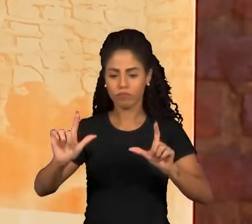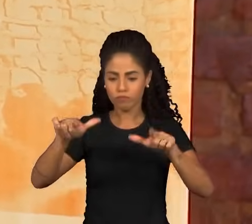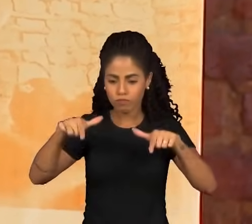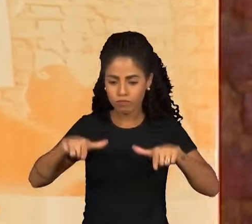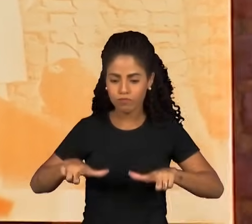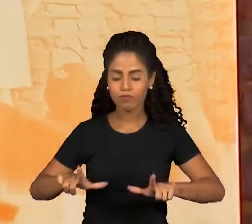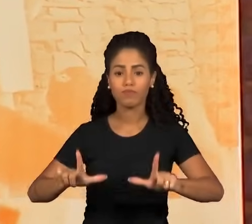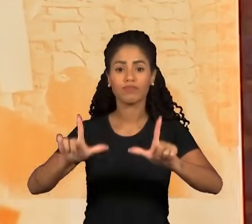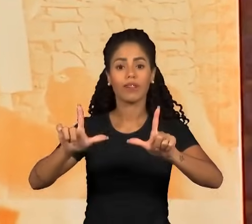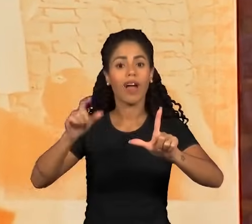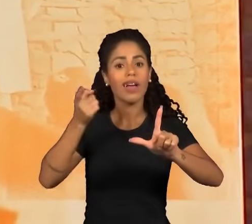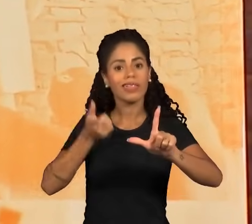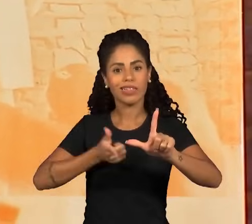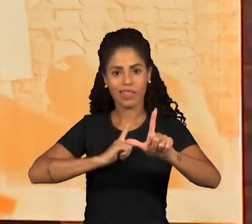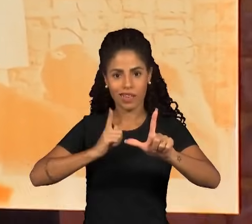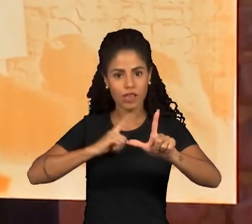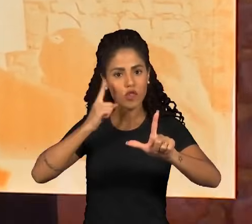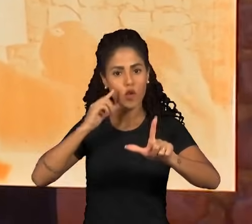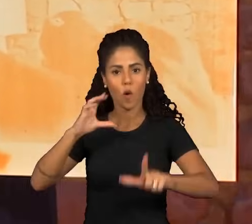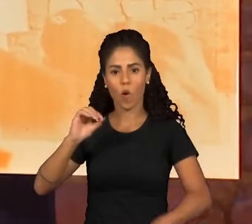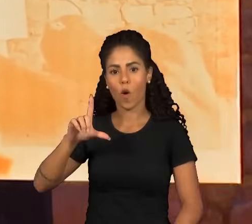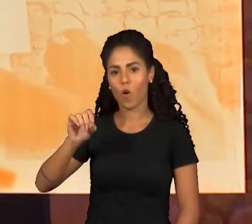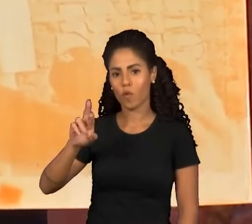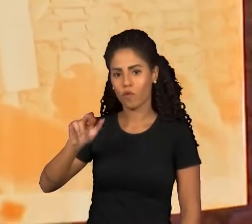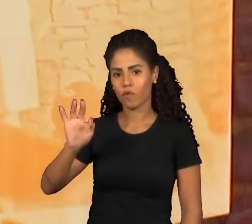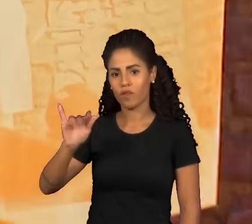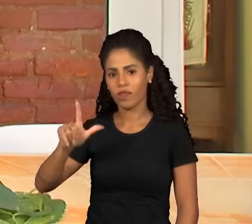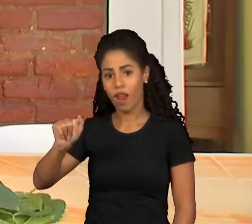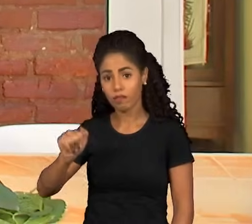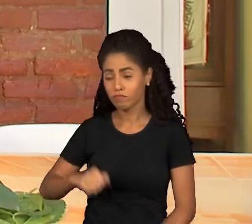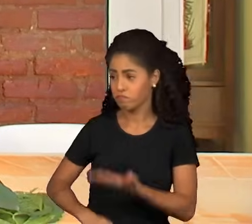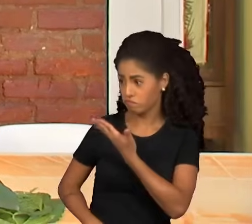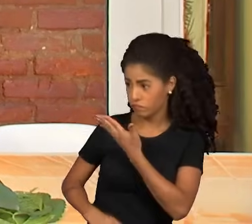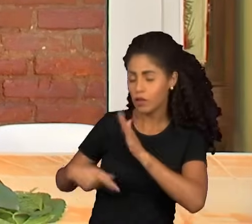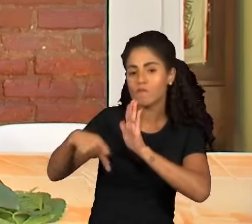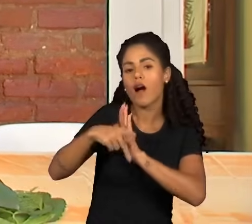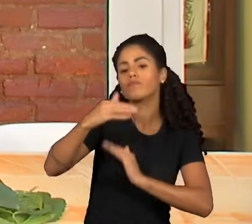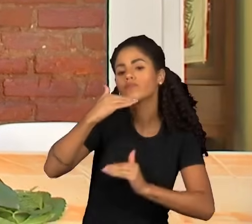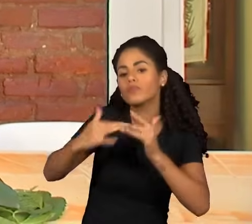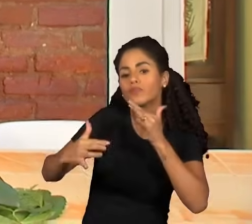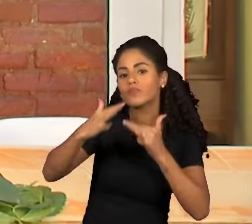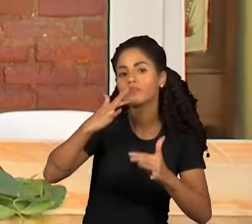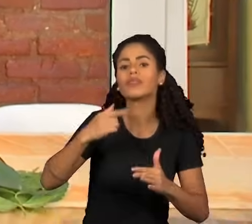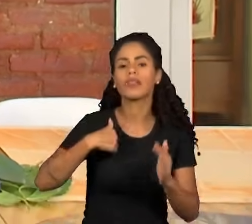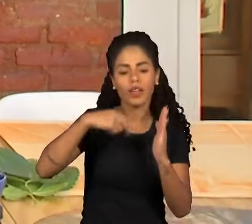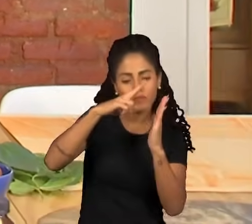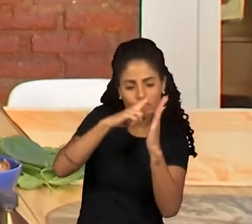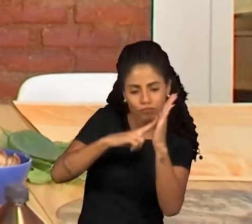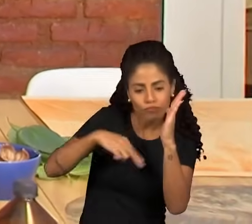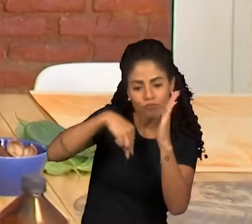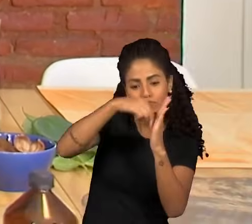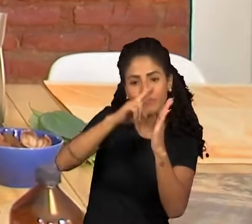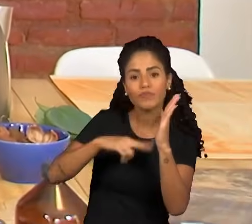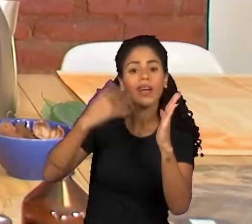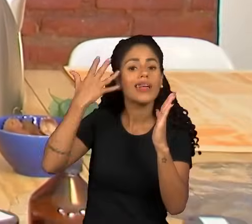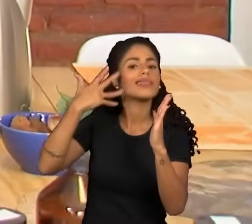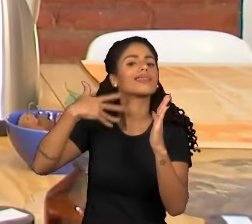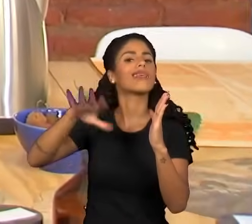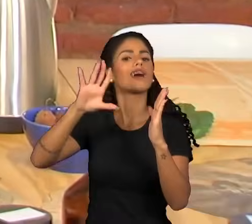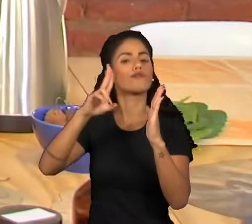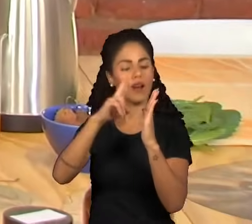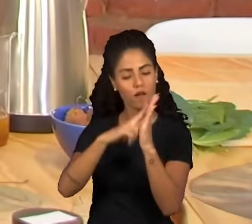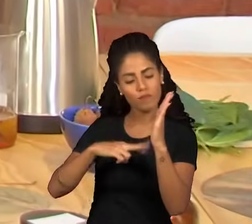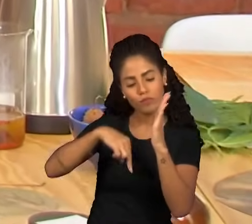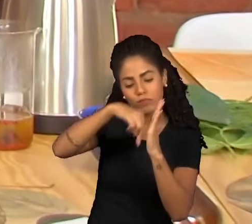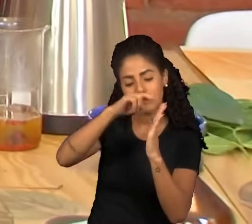a própria clorofila é o pigmento vegetal. O papel recebe pinceladas de corantes naturais, como esta